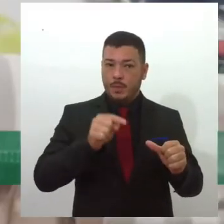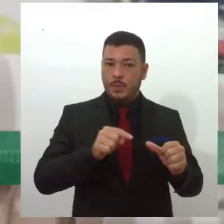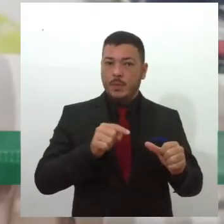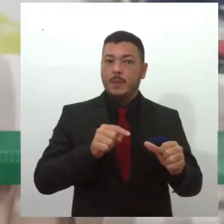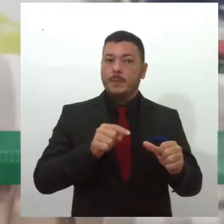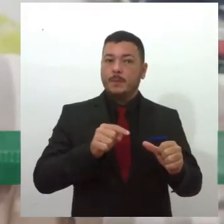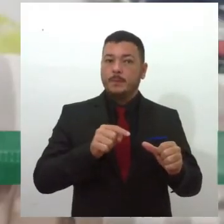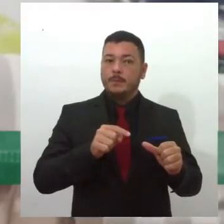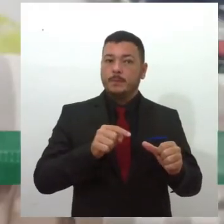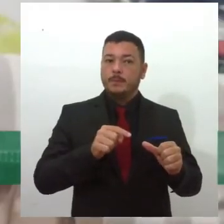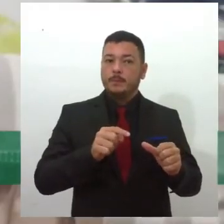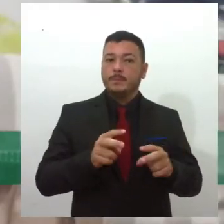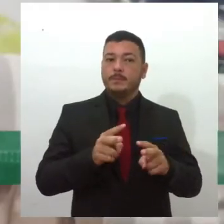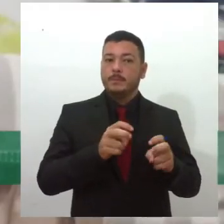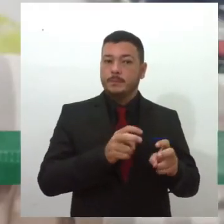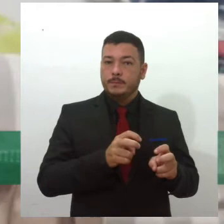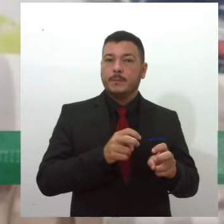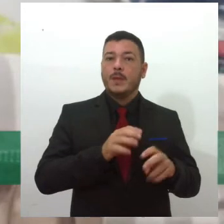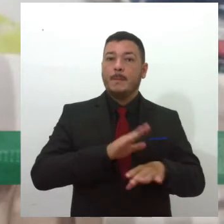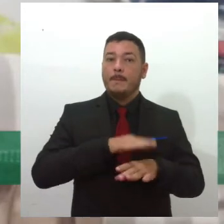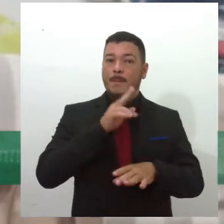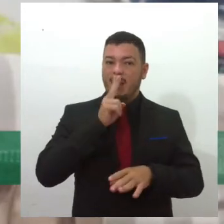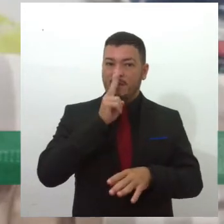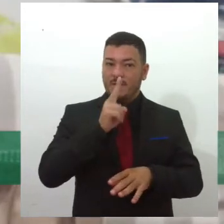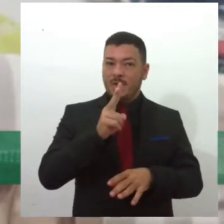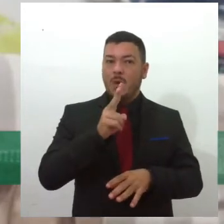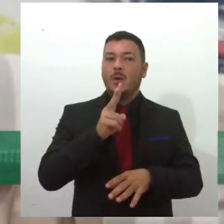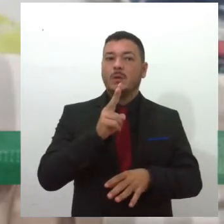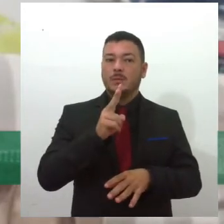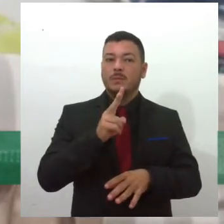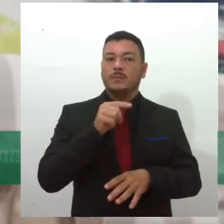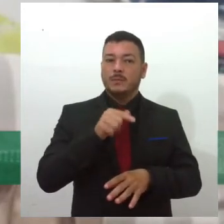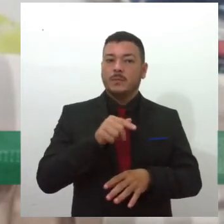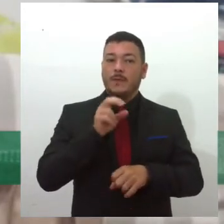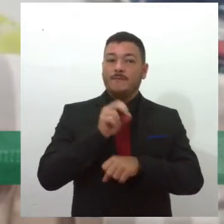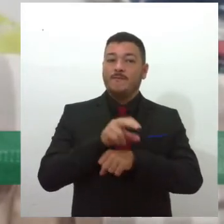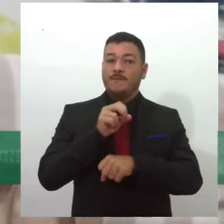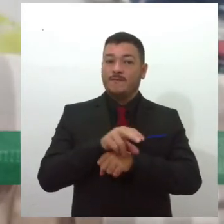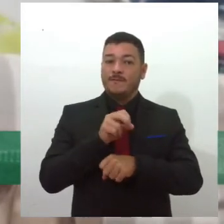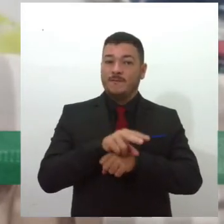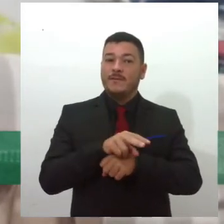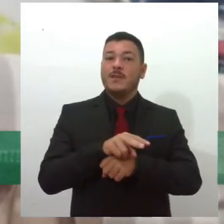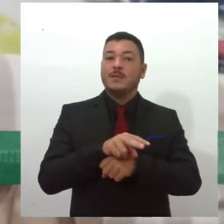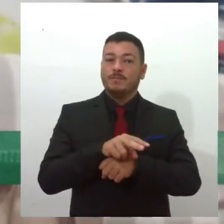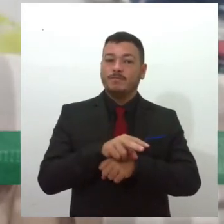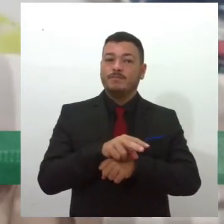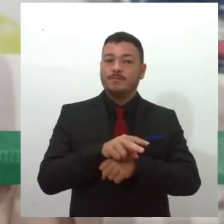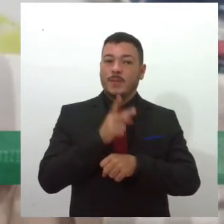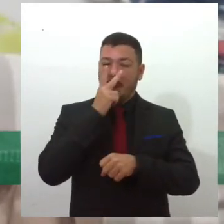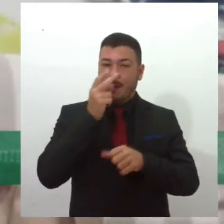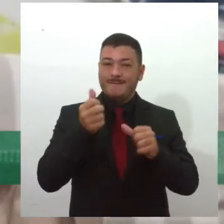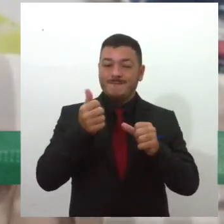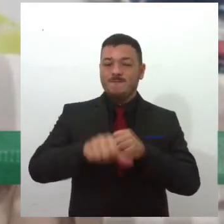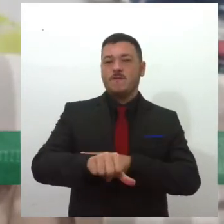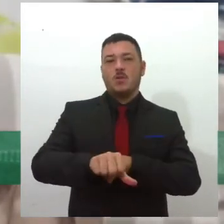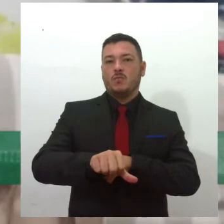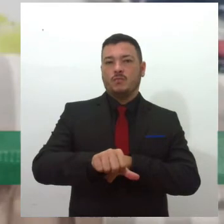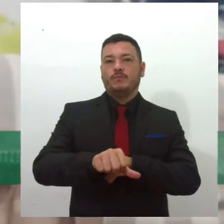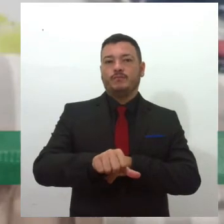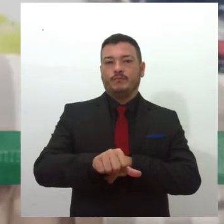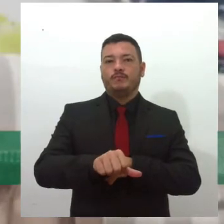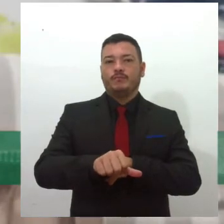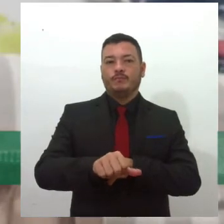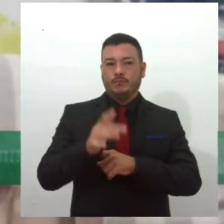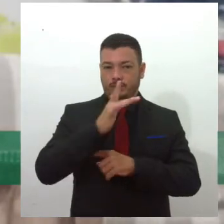necessariamente causa uma manifestação mais grave de Covid, mas ela é o vírus, vamos dizer assim, milhões e milhões e milhões de pessoas tendo